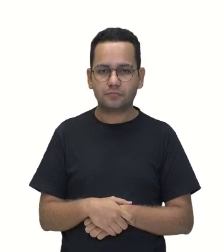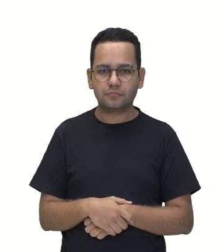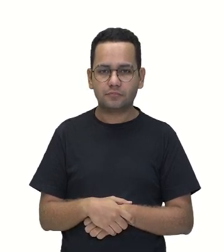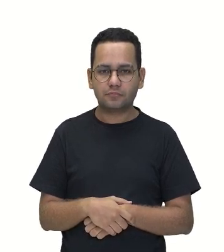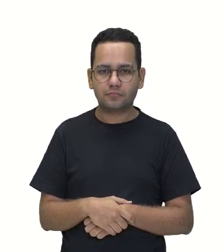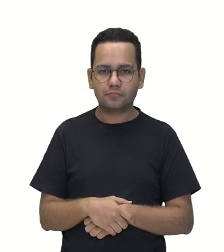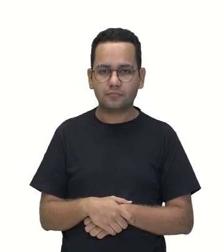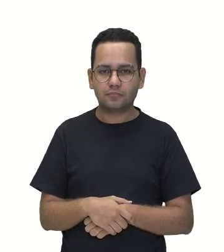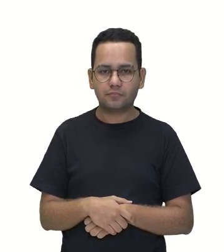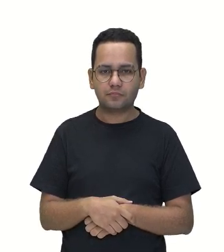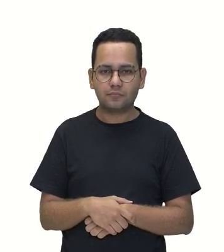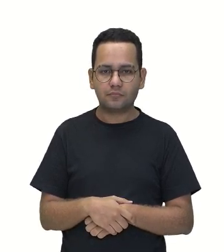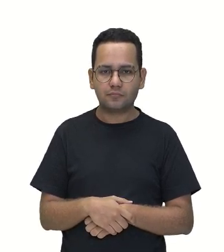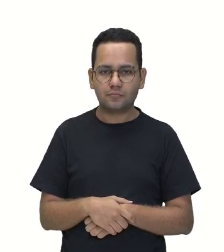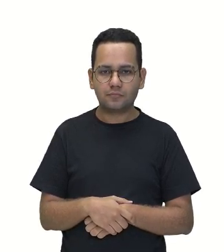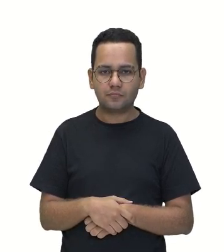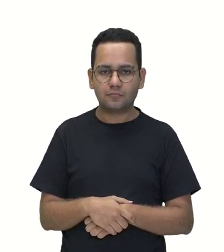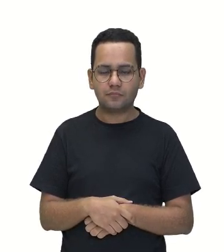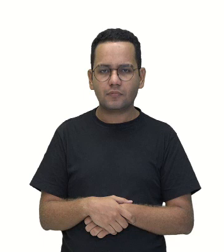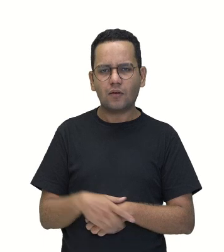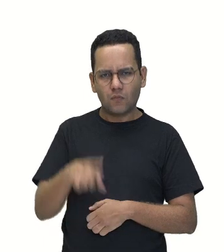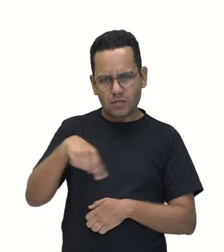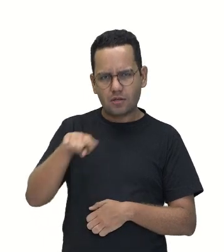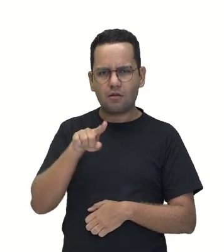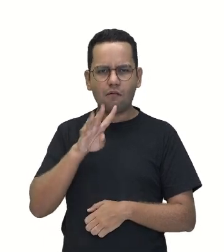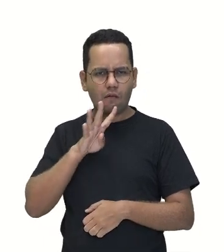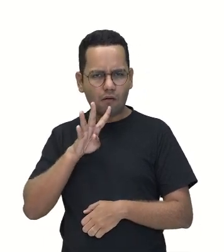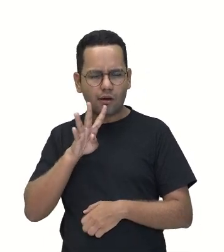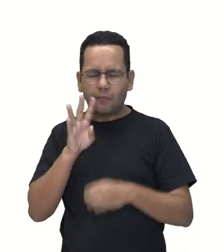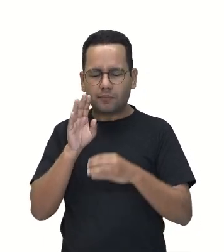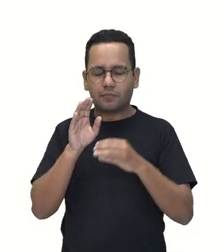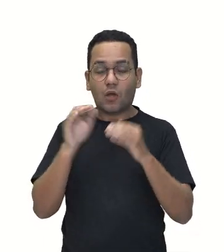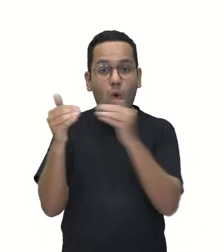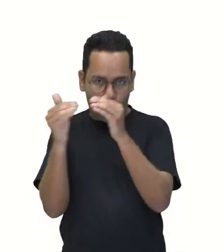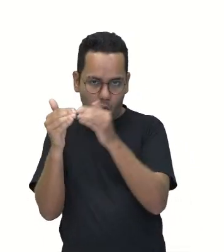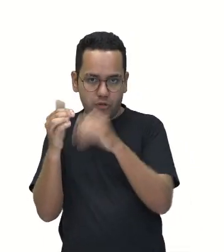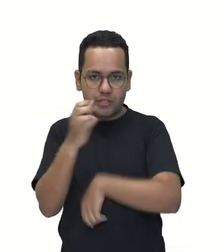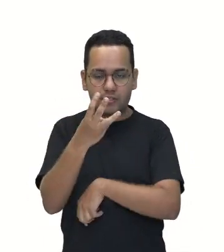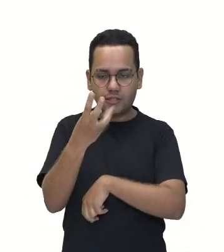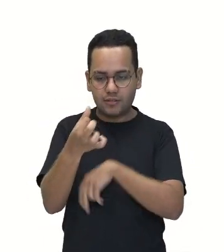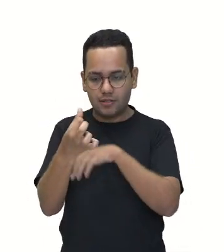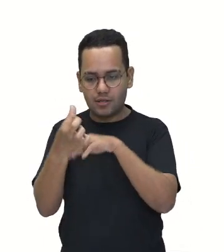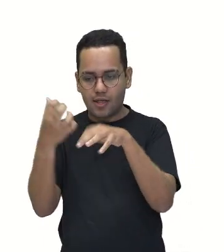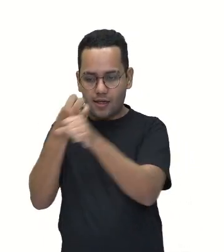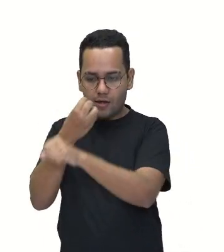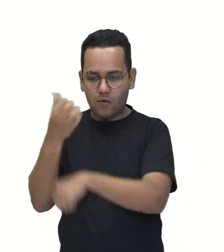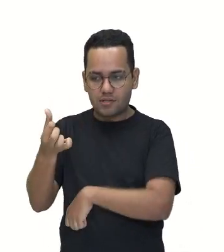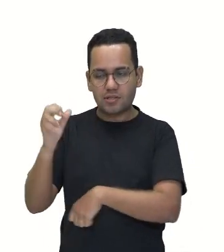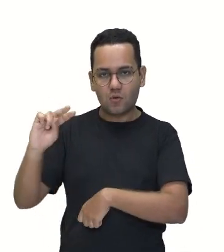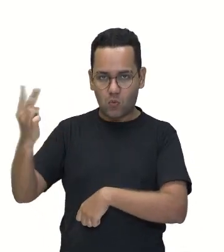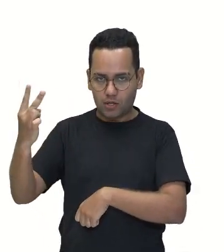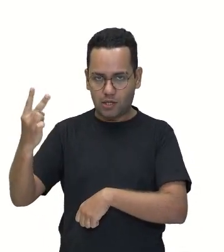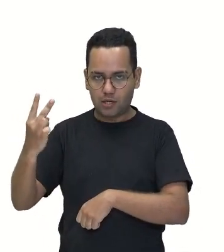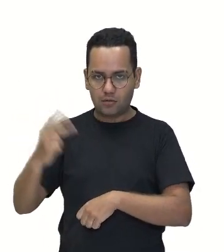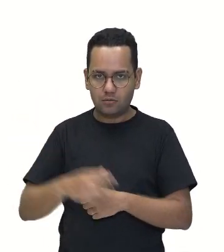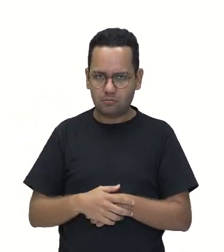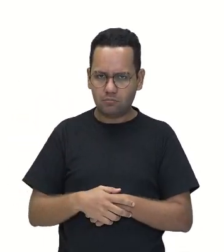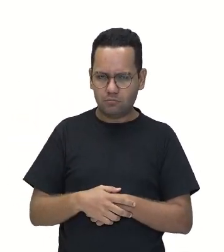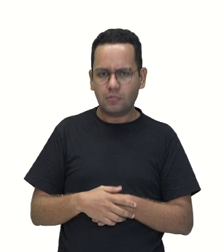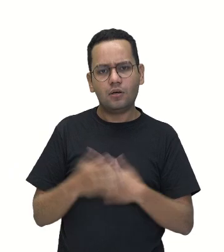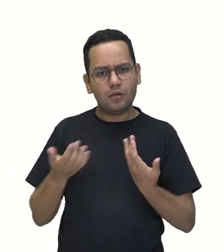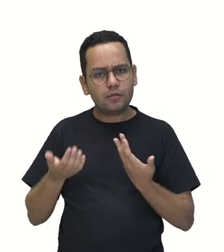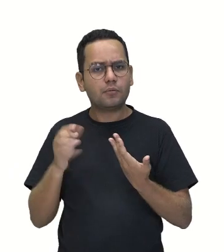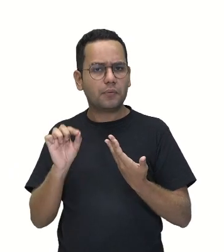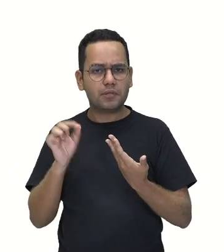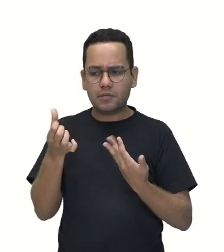mesma coisa que 6 elevado qu Como assim professor ora 6 elevado quadrado é a mesma